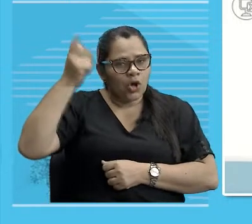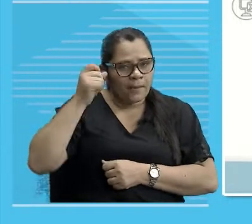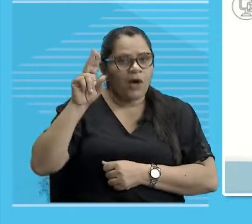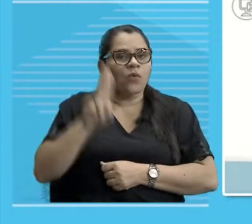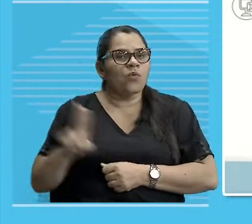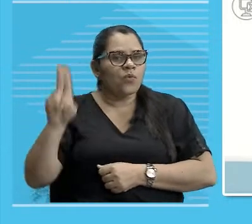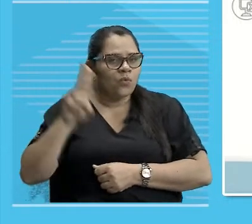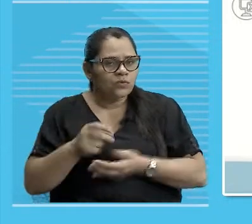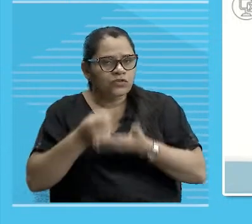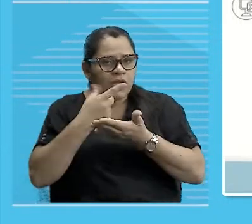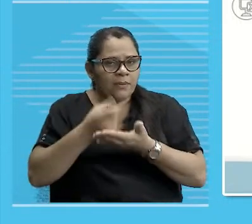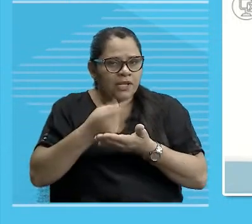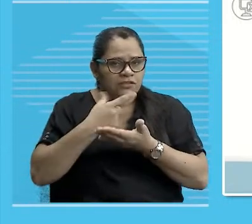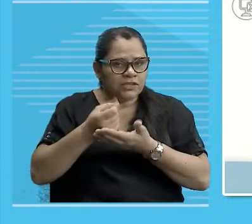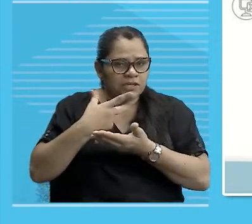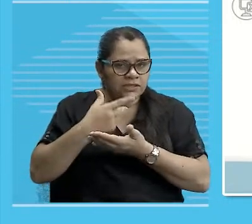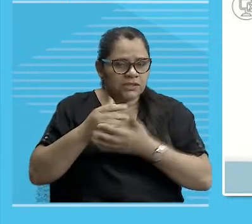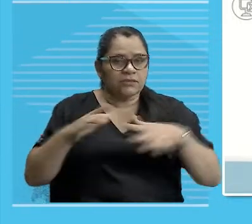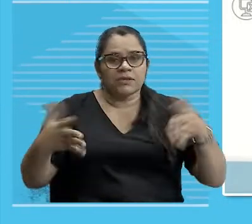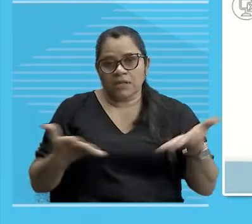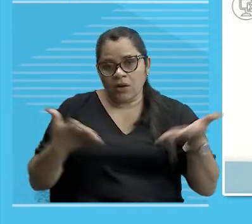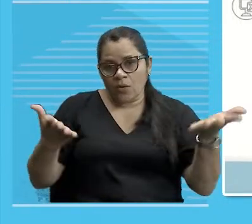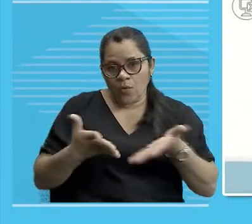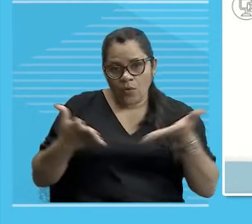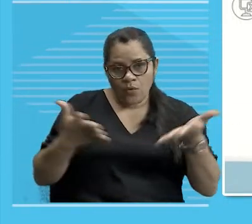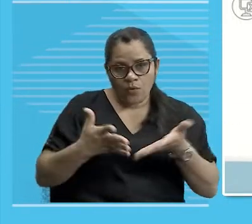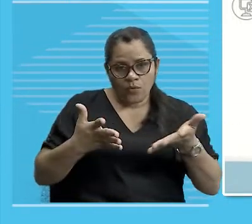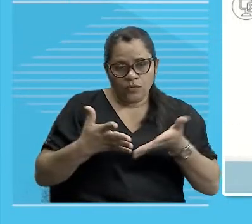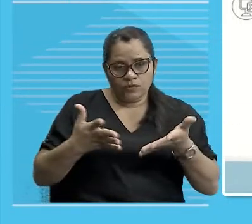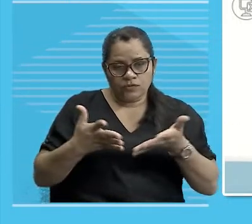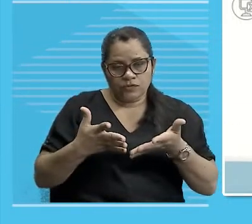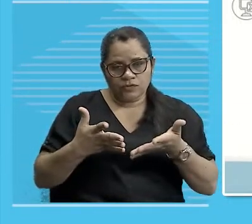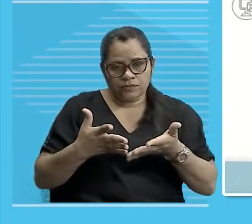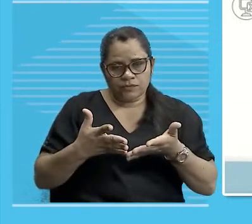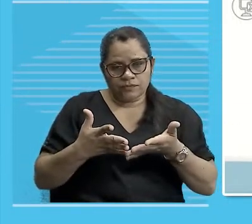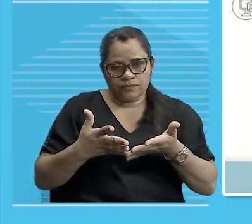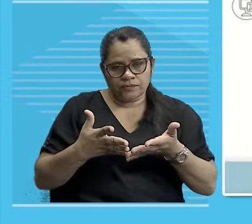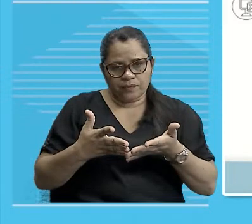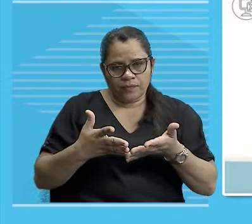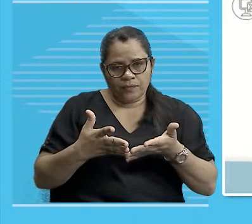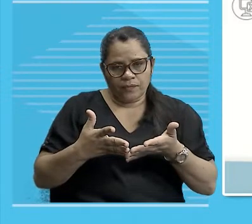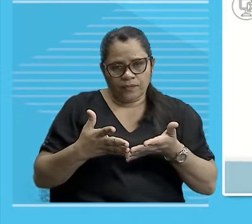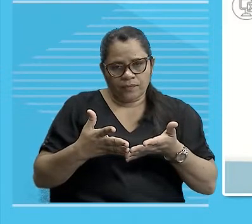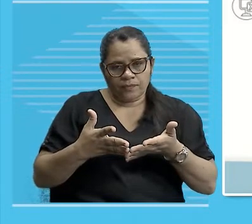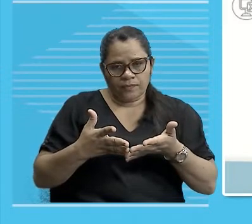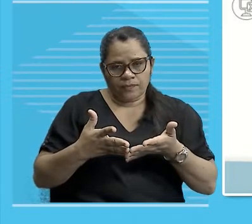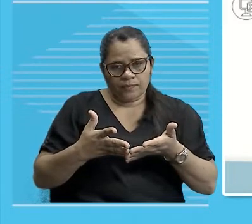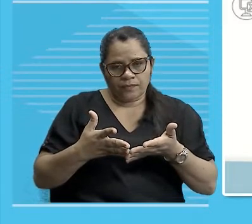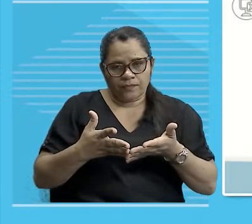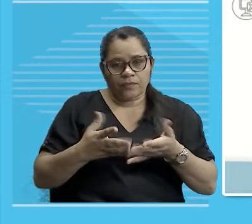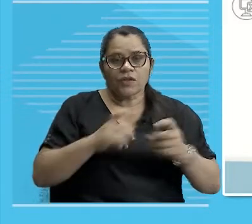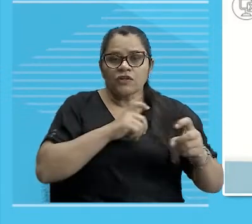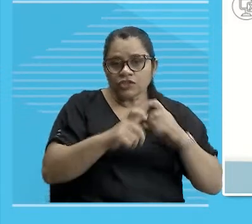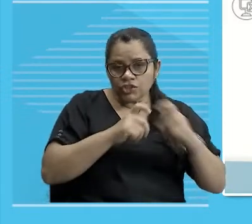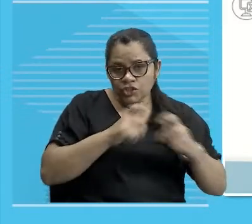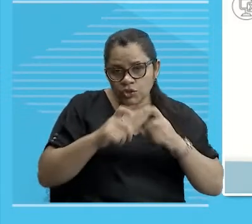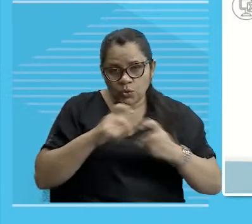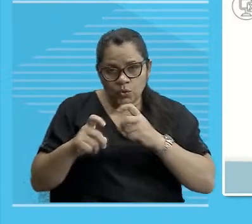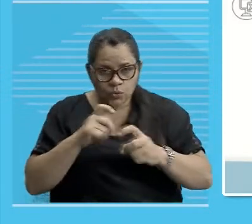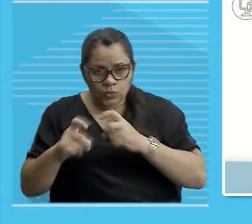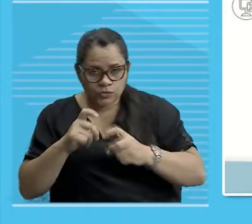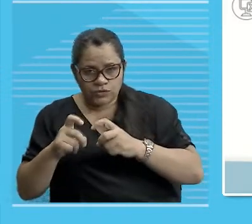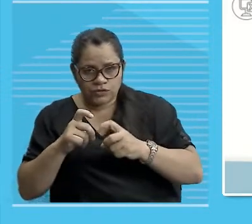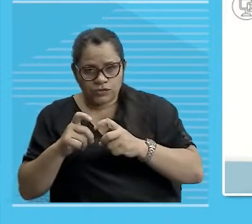indiscriminadamente. Quer dizer, o que hoje a gente briga constantemente acerca disso, naquela